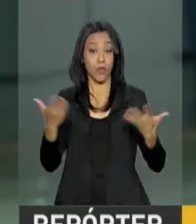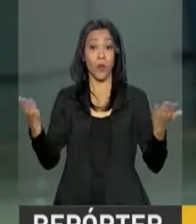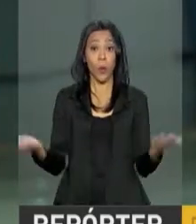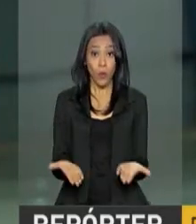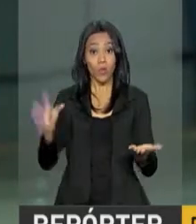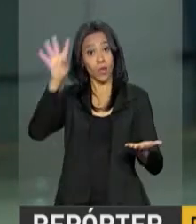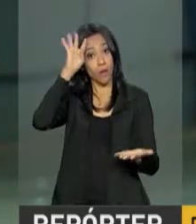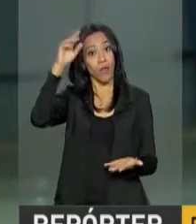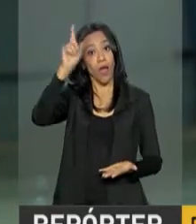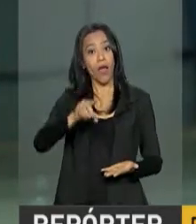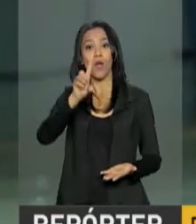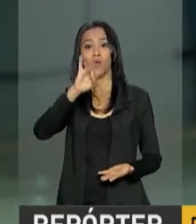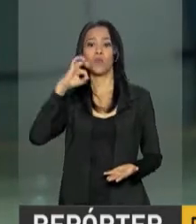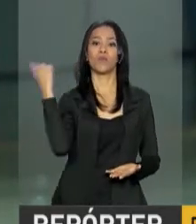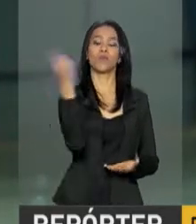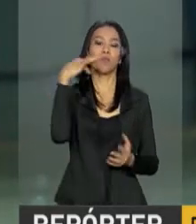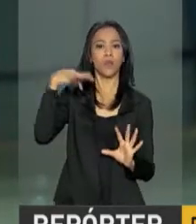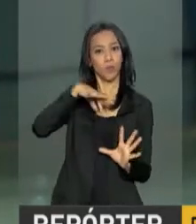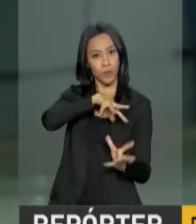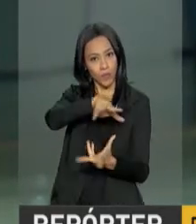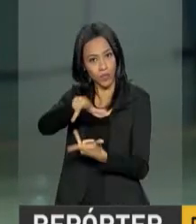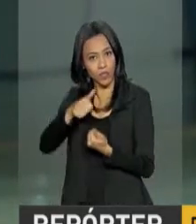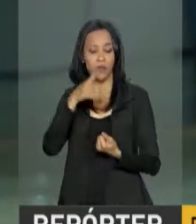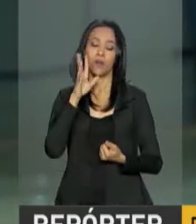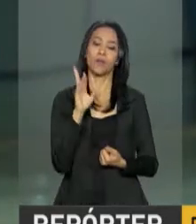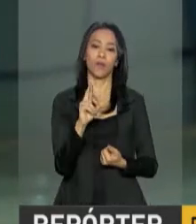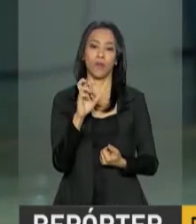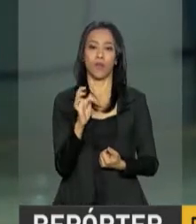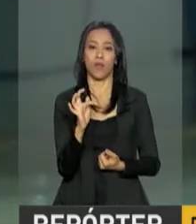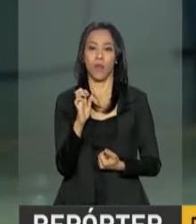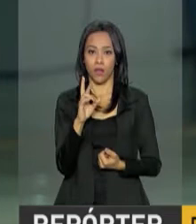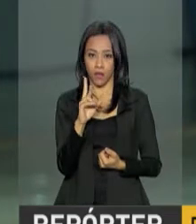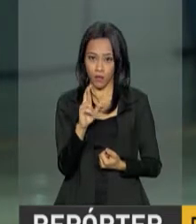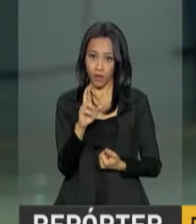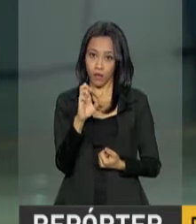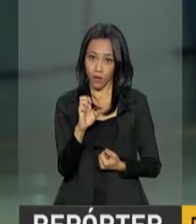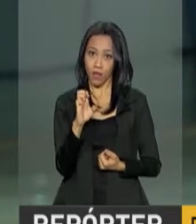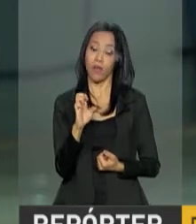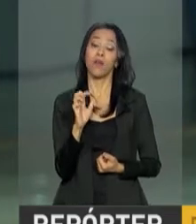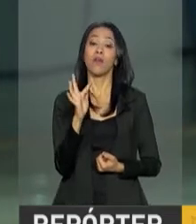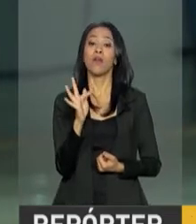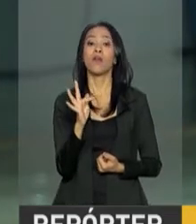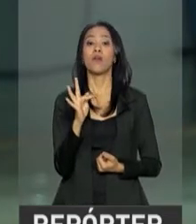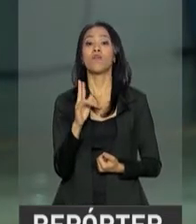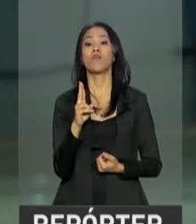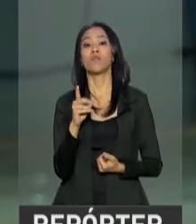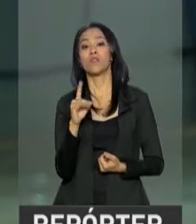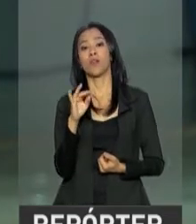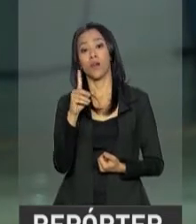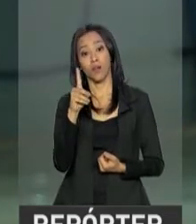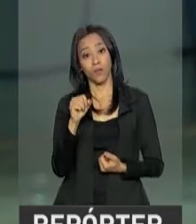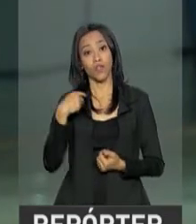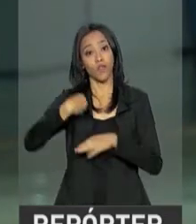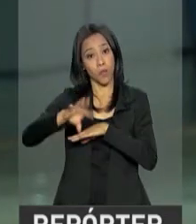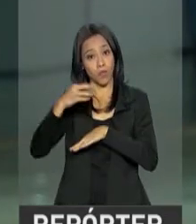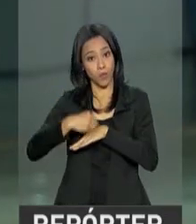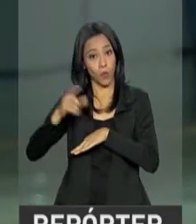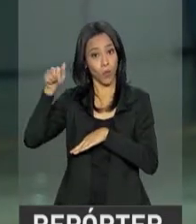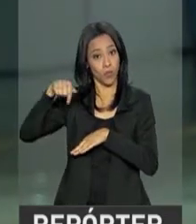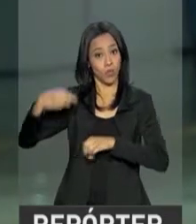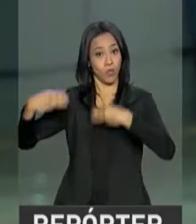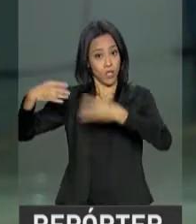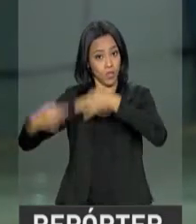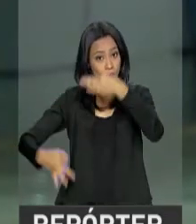mundial do refugiado e dados do ministério da justiça apontam que em 2017 o brasil recebeu